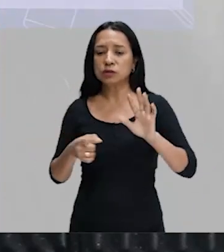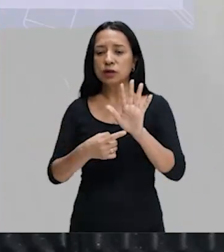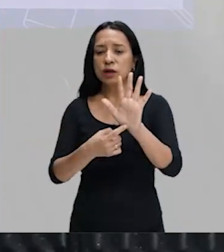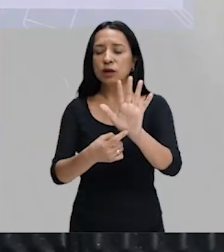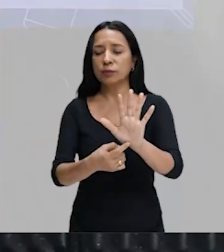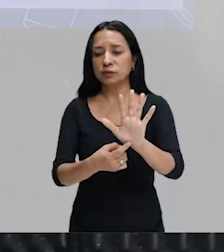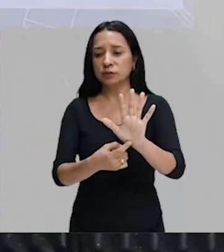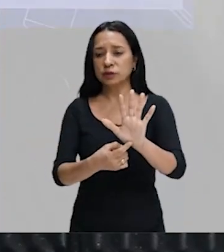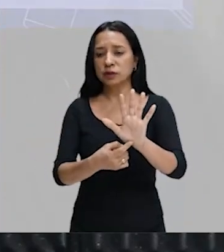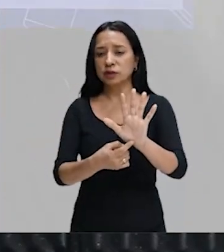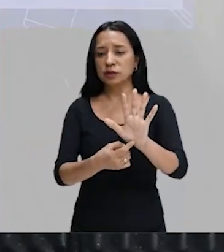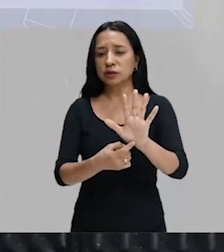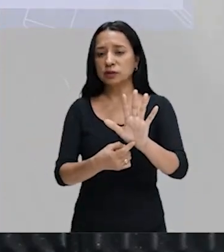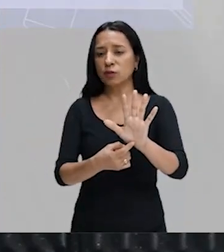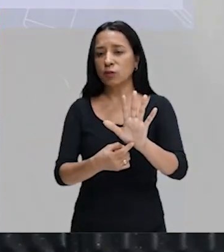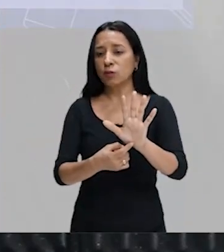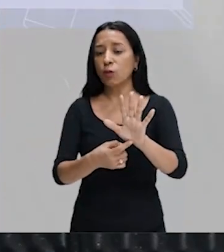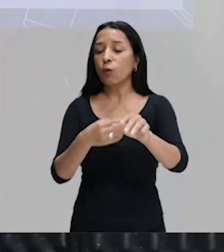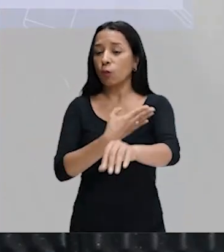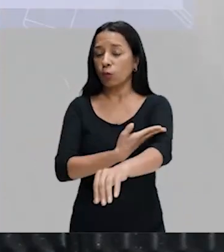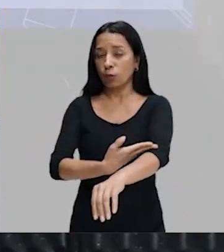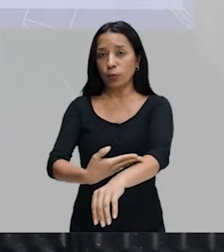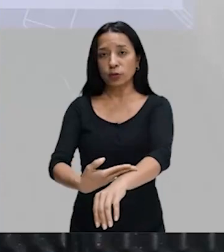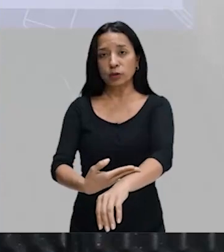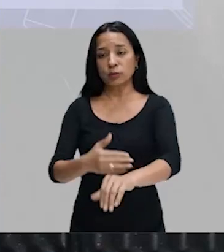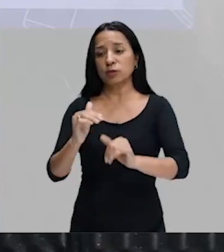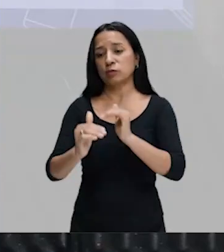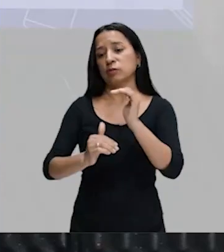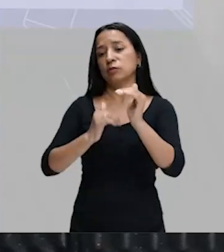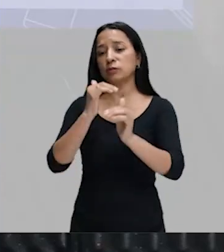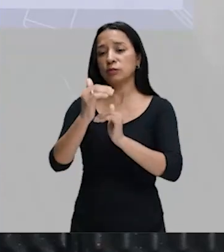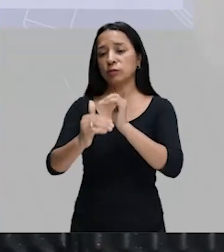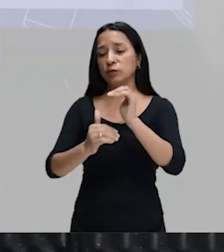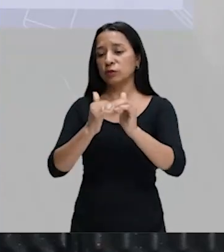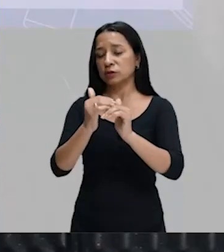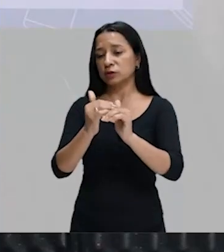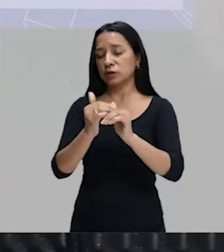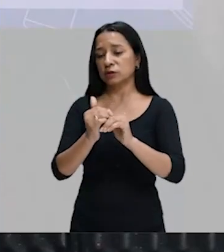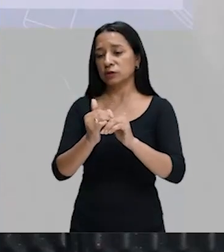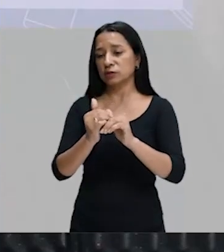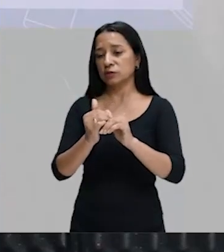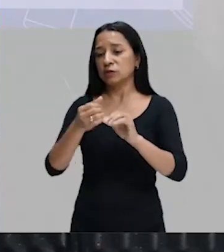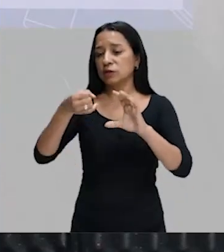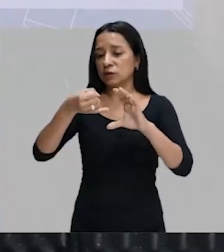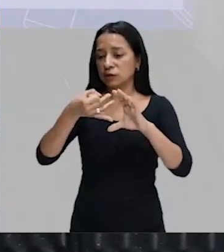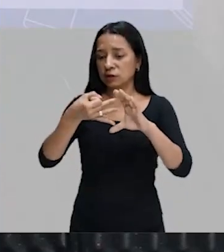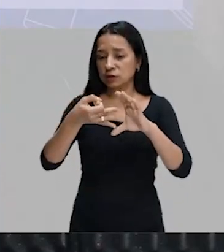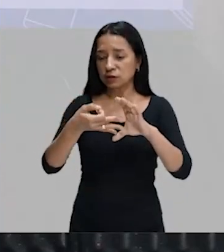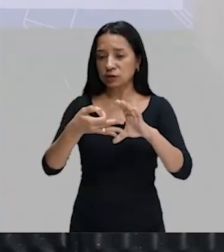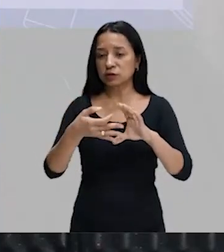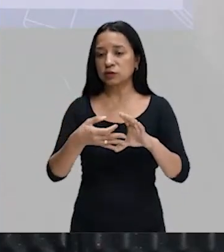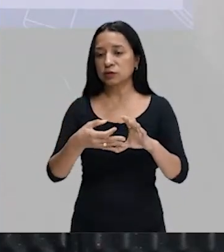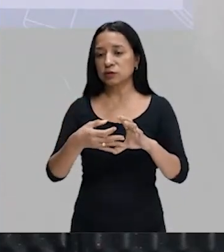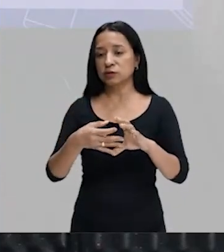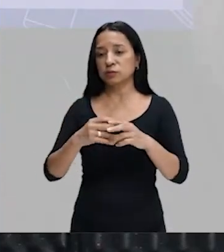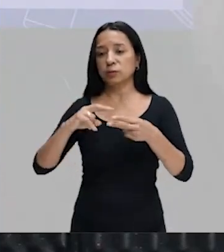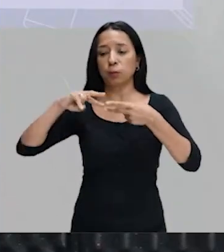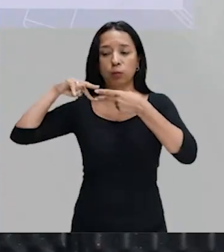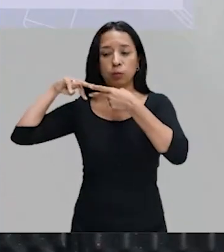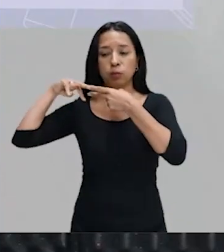certo padrão de comportamento no processo de transmissão das características